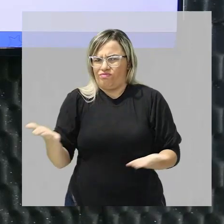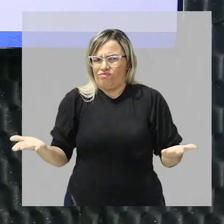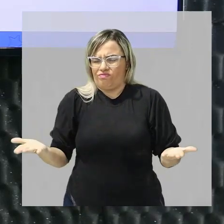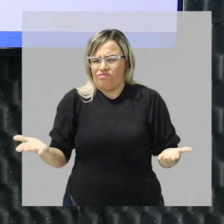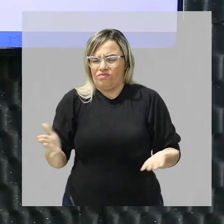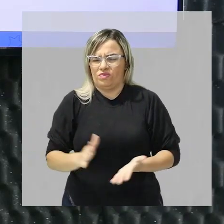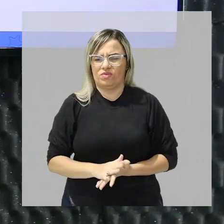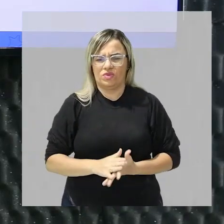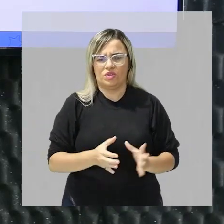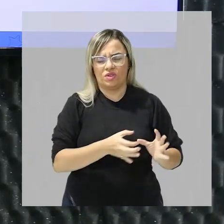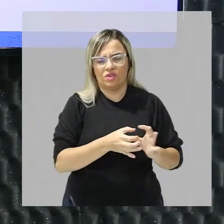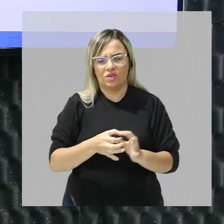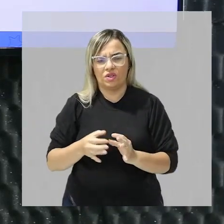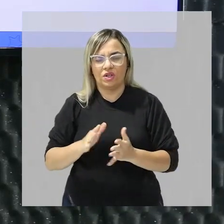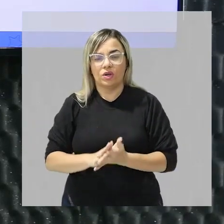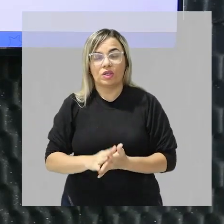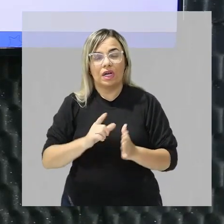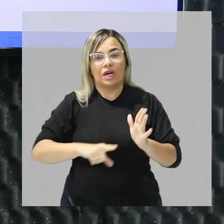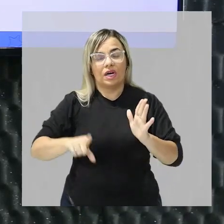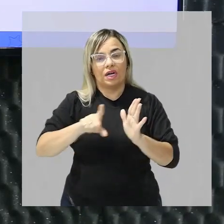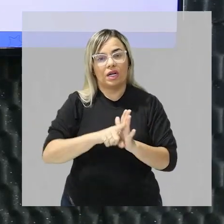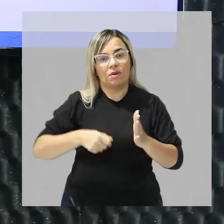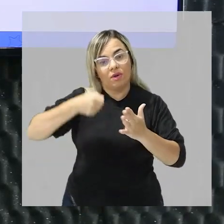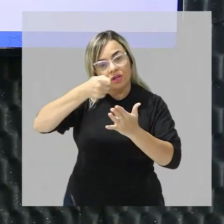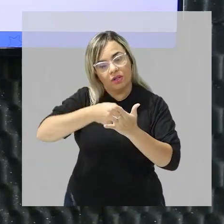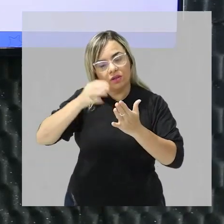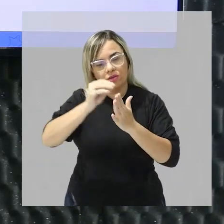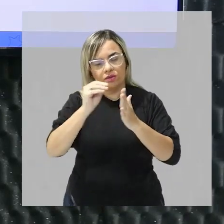é a obrigatoriedade de um conteúdo.